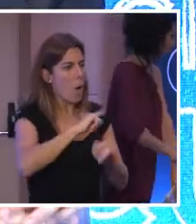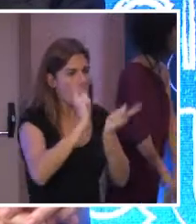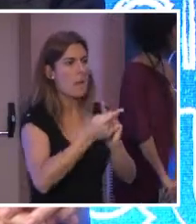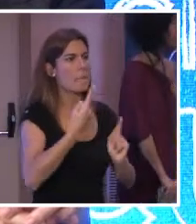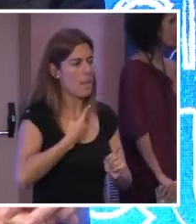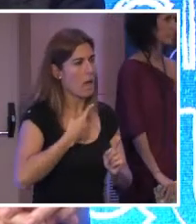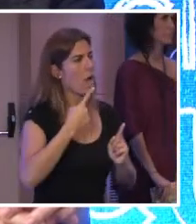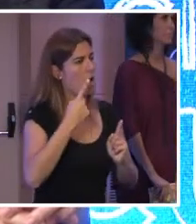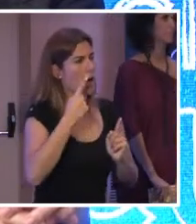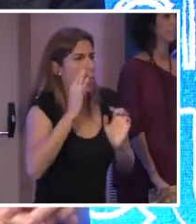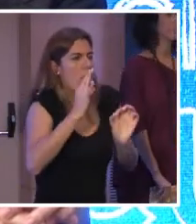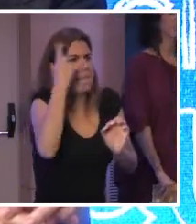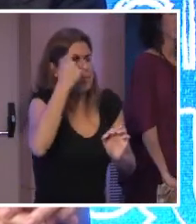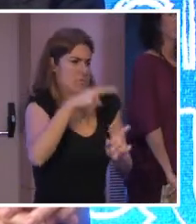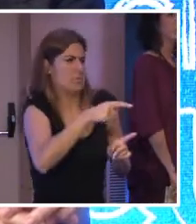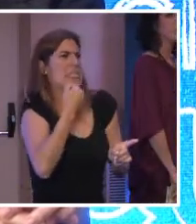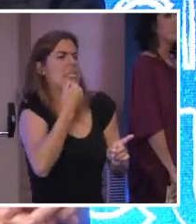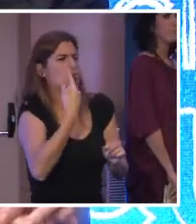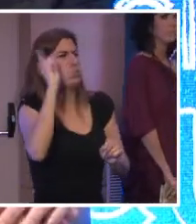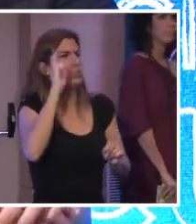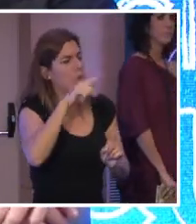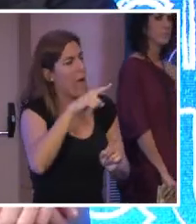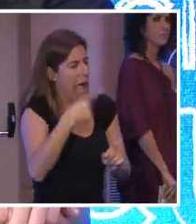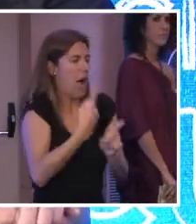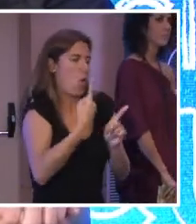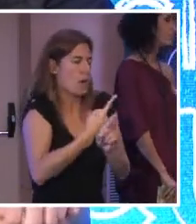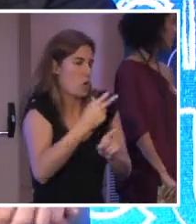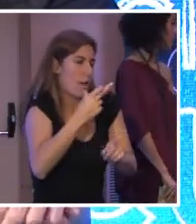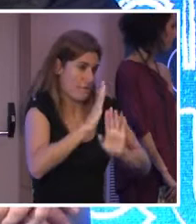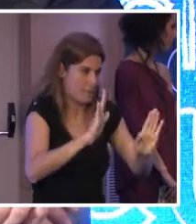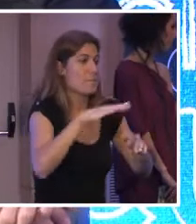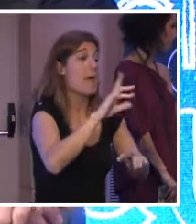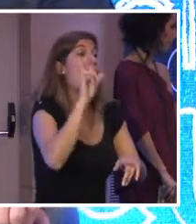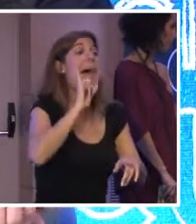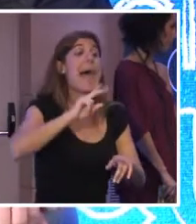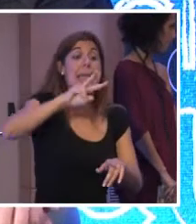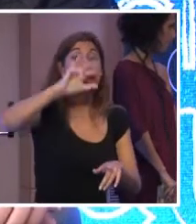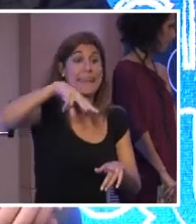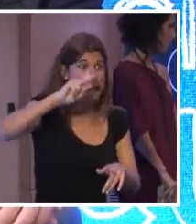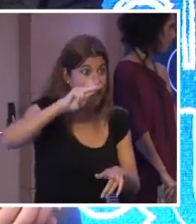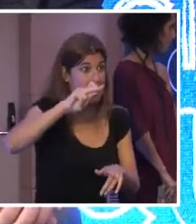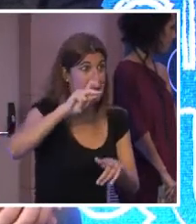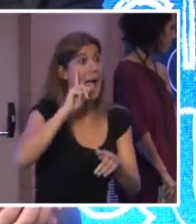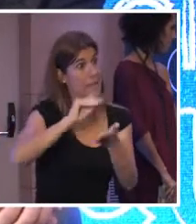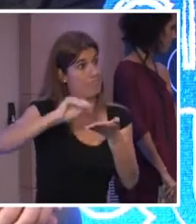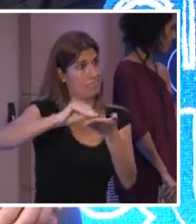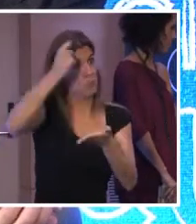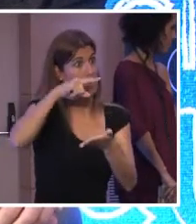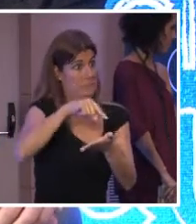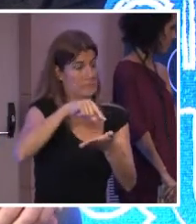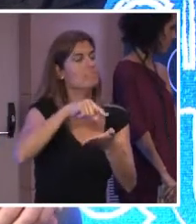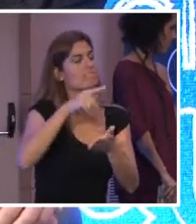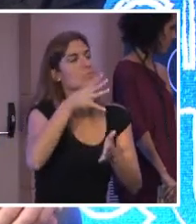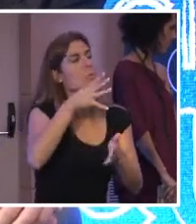são terríveis mesmo ali naquele jantar. E a Nina fala muito da língua de sinais, e a língua de sinais é uma coisa